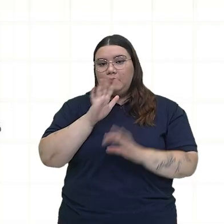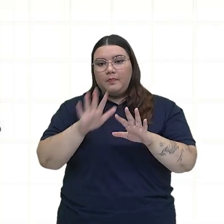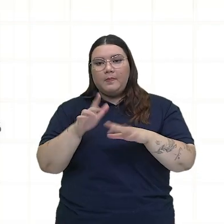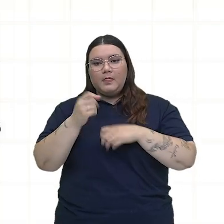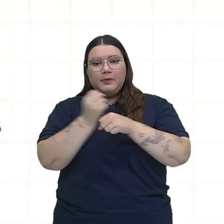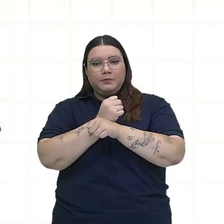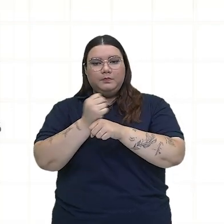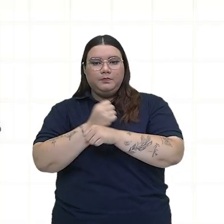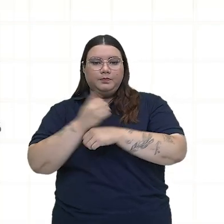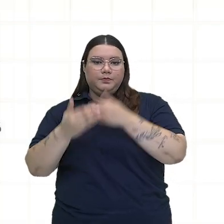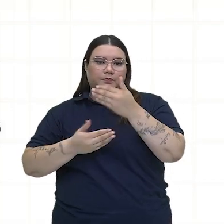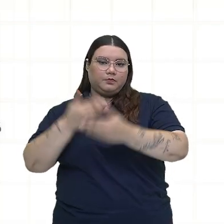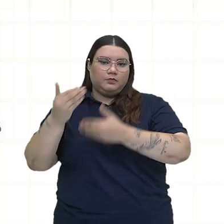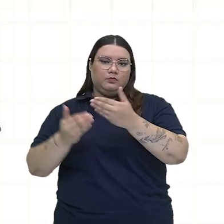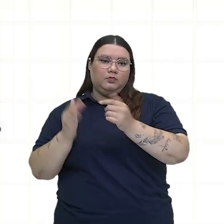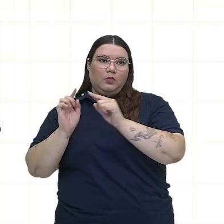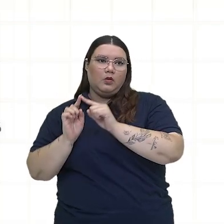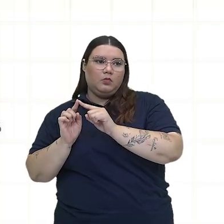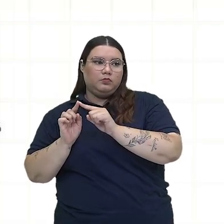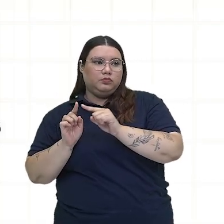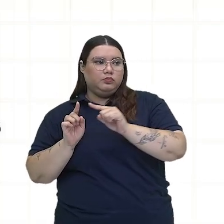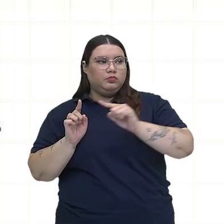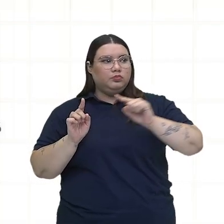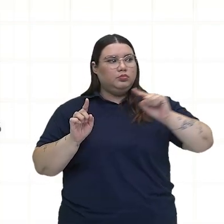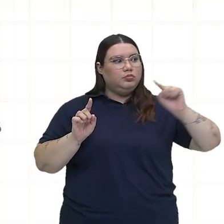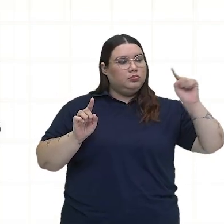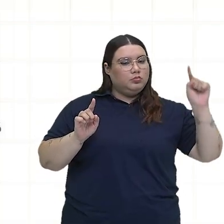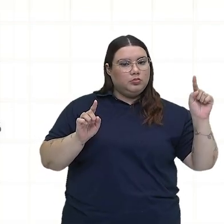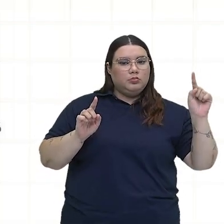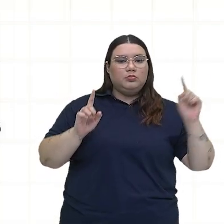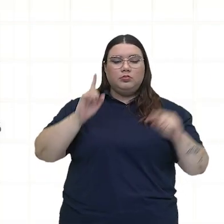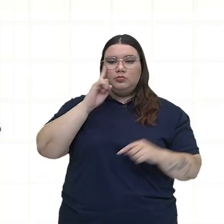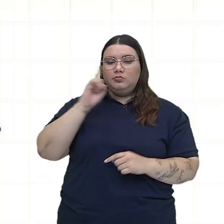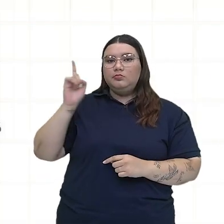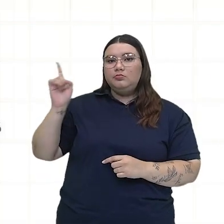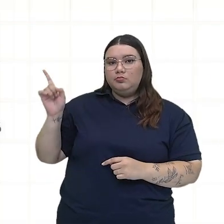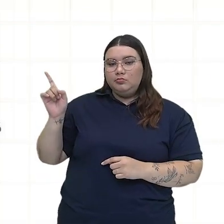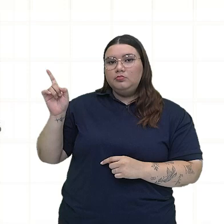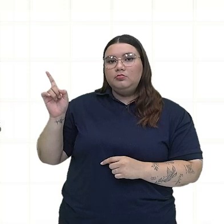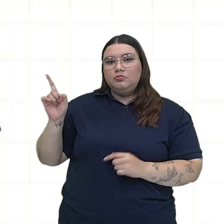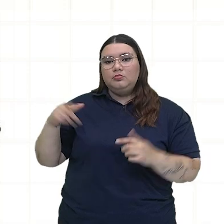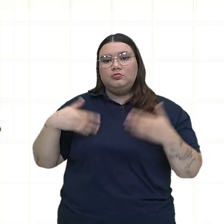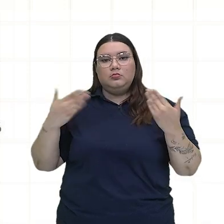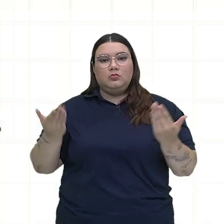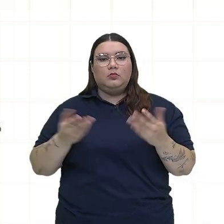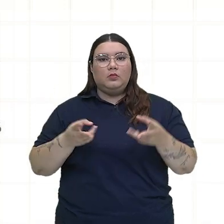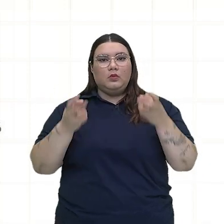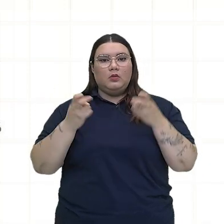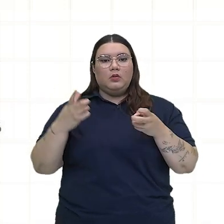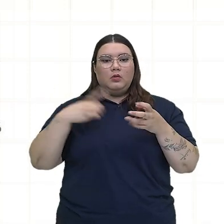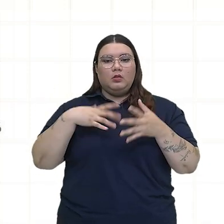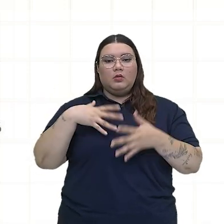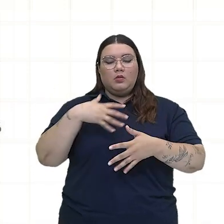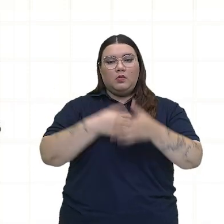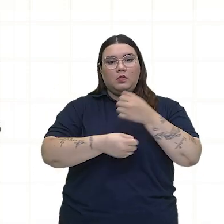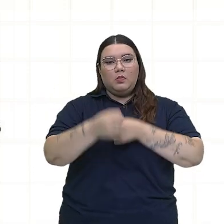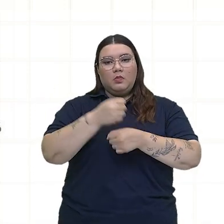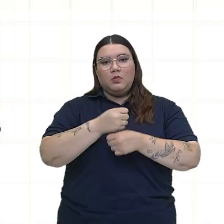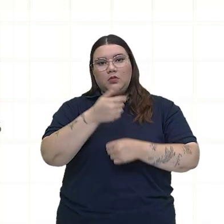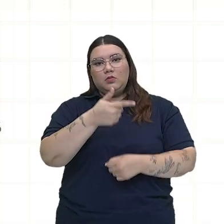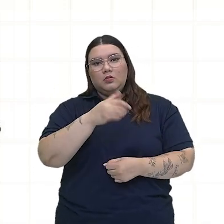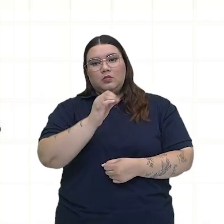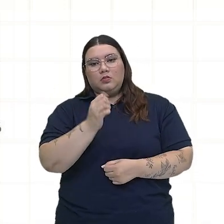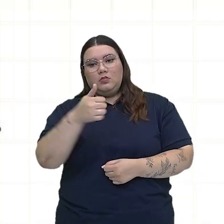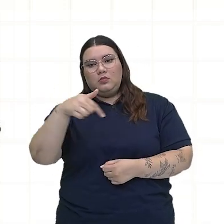os anos que se passam, essa técnica ela foi ganhando cada vez mais espaço e chegou no ano de